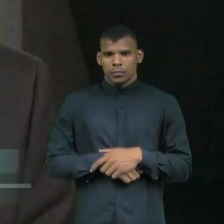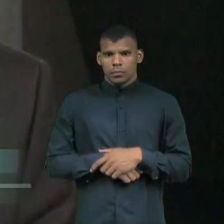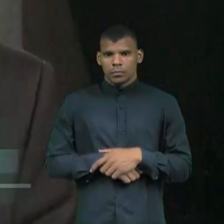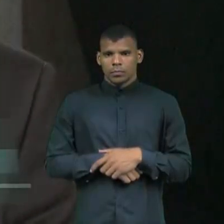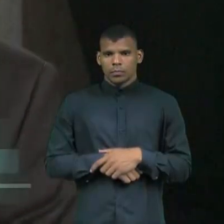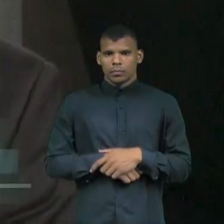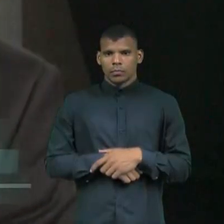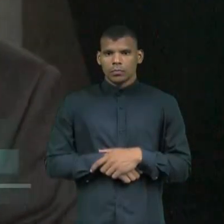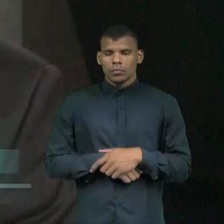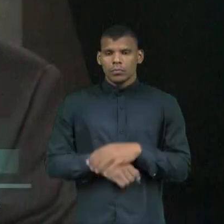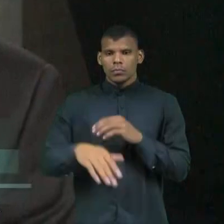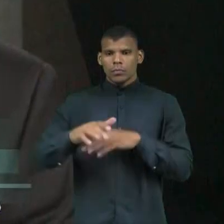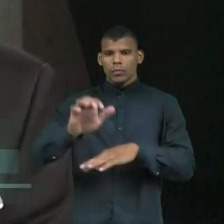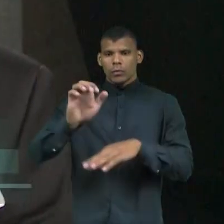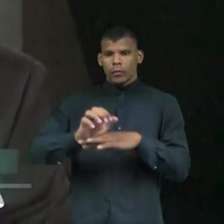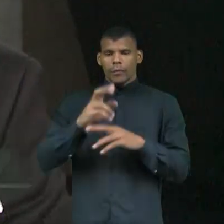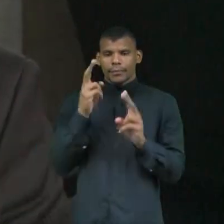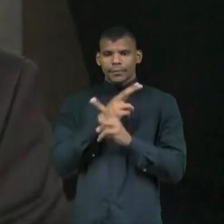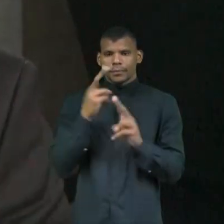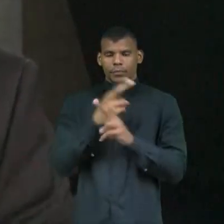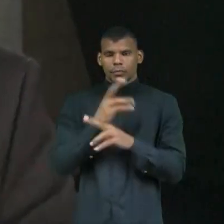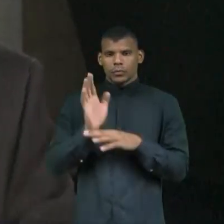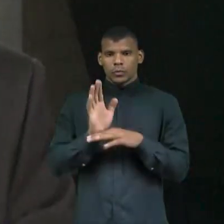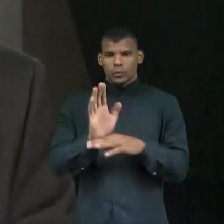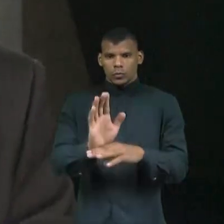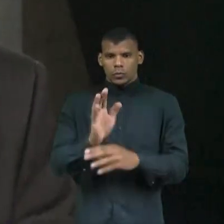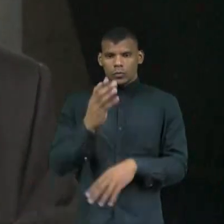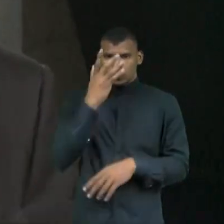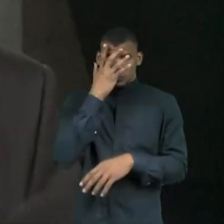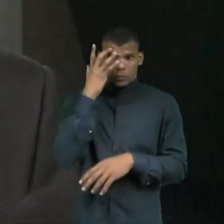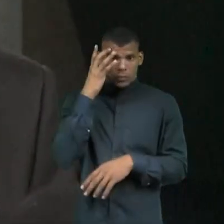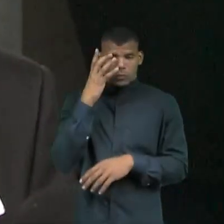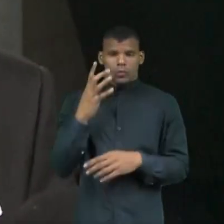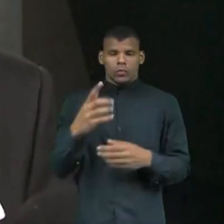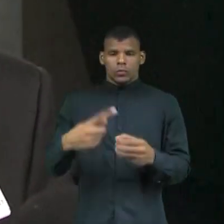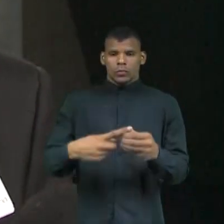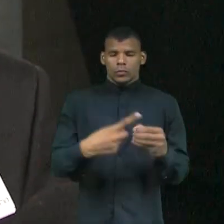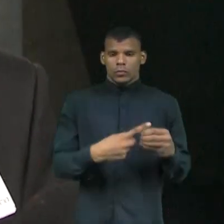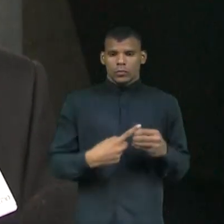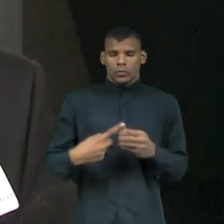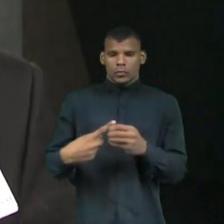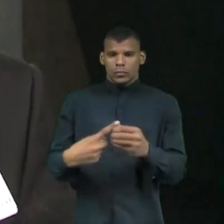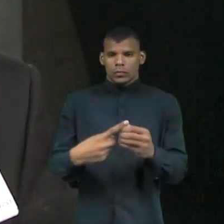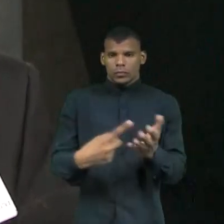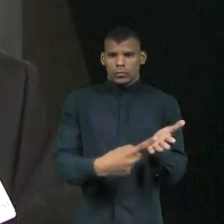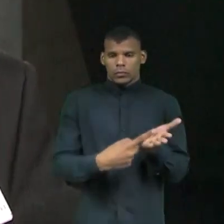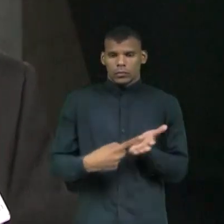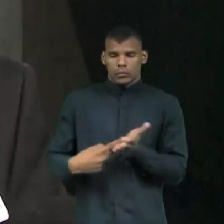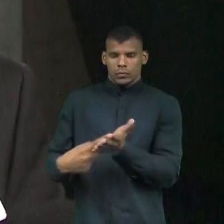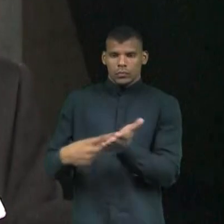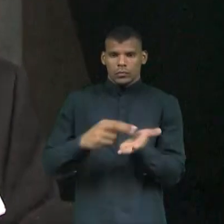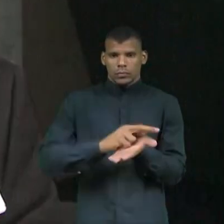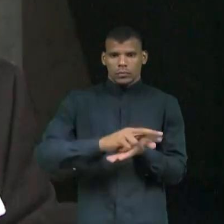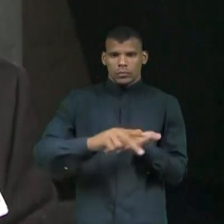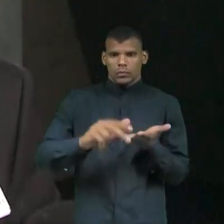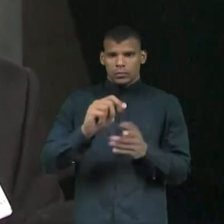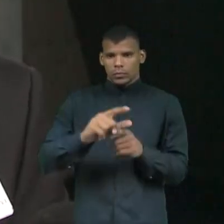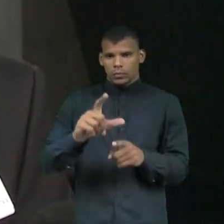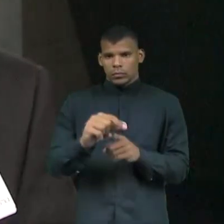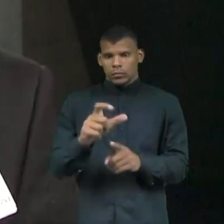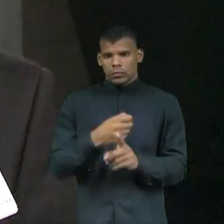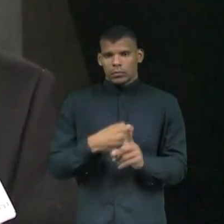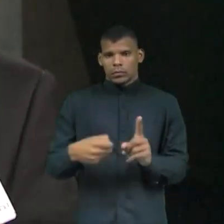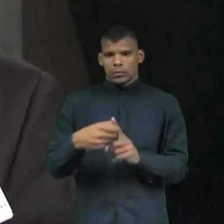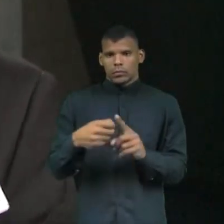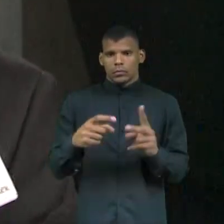estruturais para o Estado socorrer essas vítimas, socorrer os municípios, fazer parcerias com as prefeituras municipais, desde o aluguel social, recuperação de